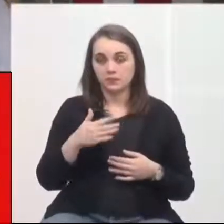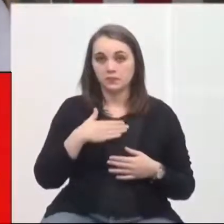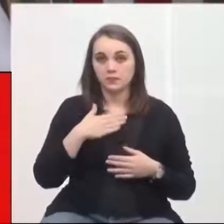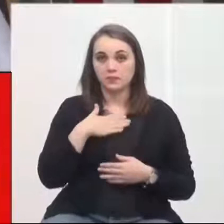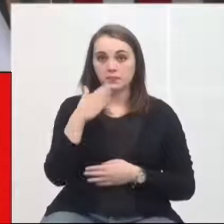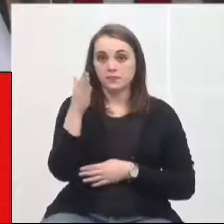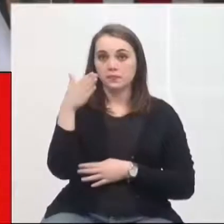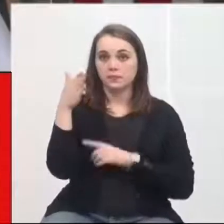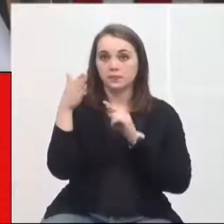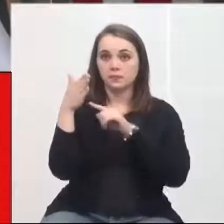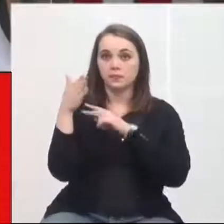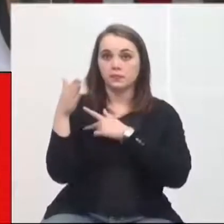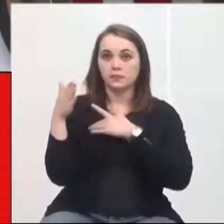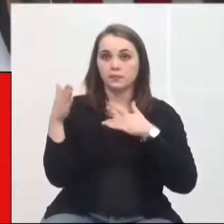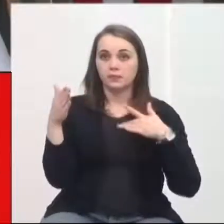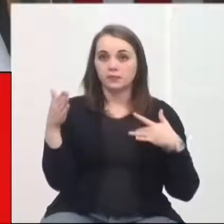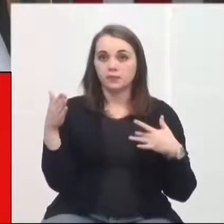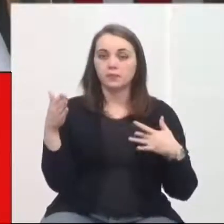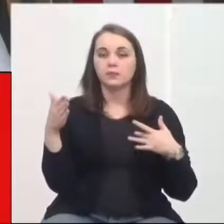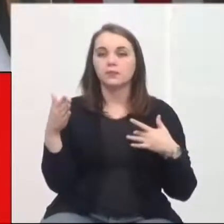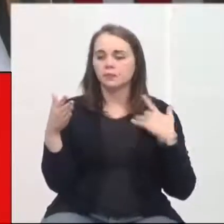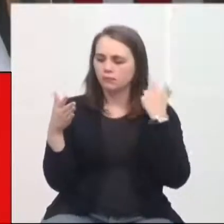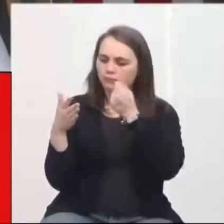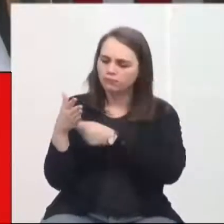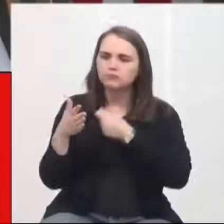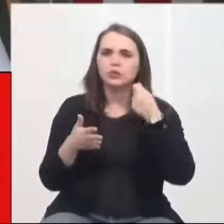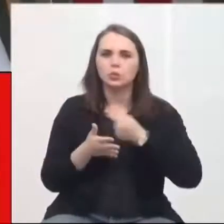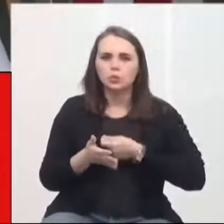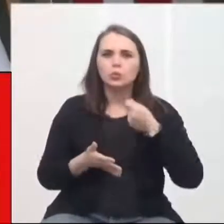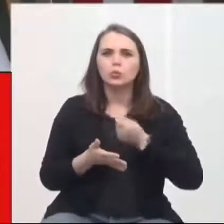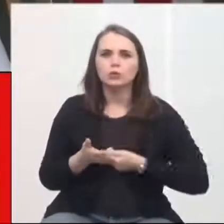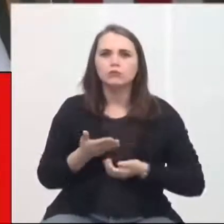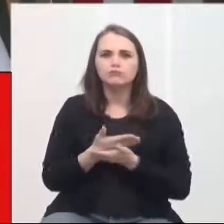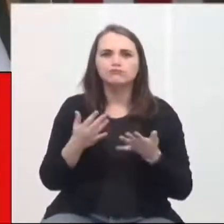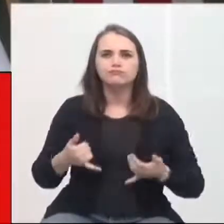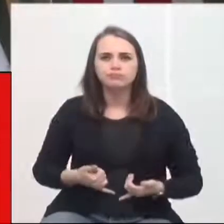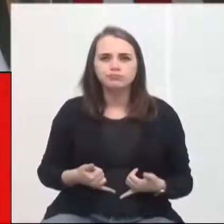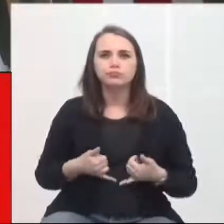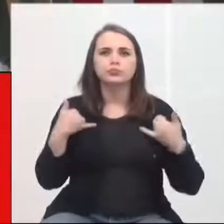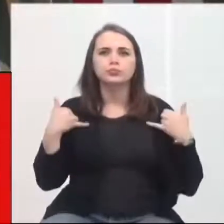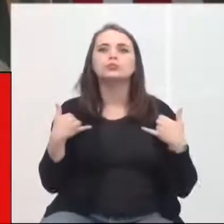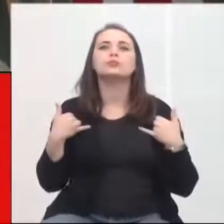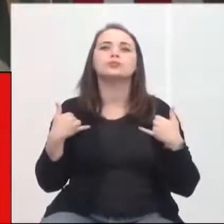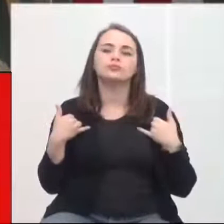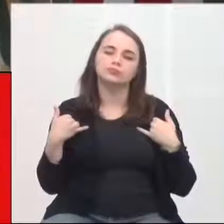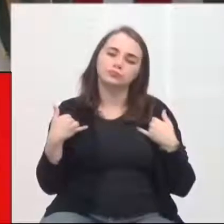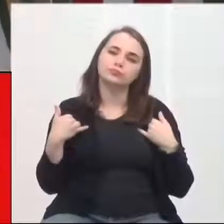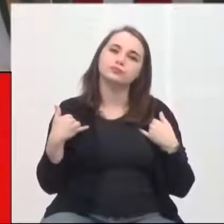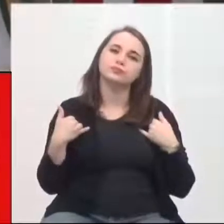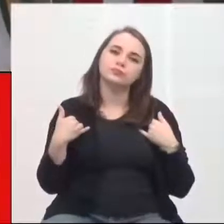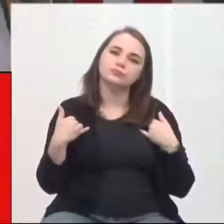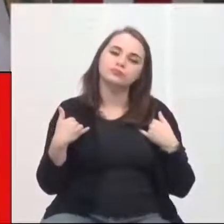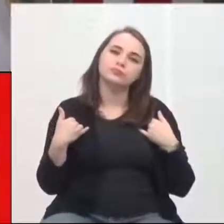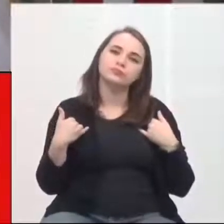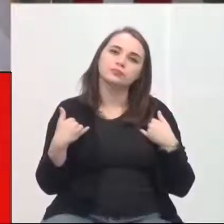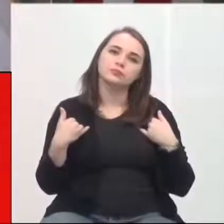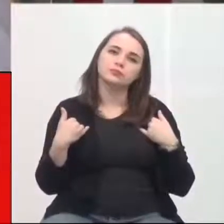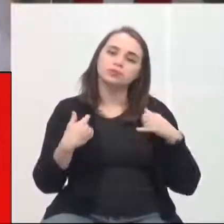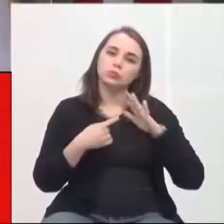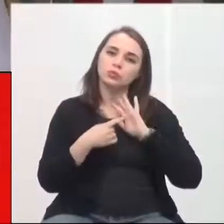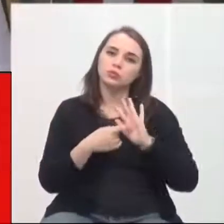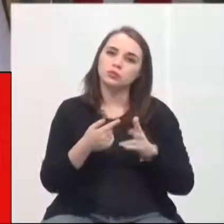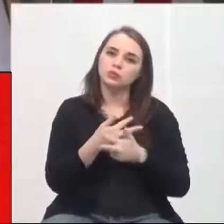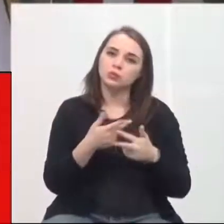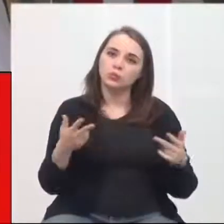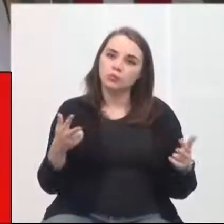bandeiras sempre foi saúde. E tenho defendido isso com muito orgulho, trazendo pequenos resultados, porque